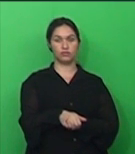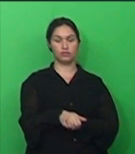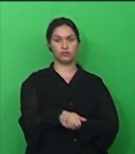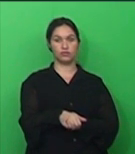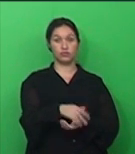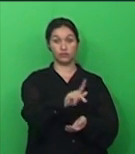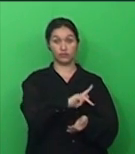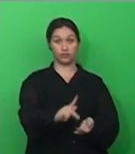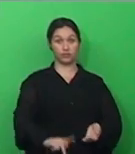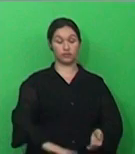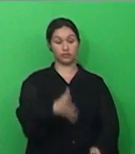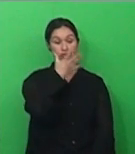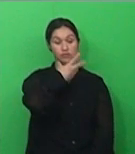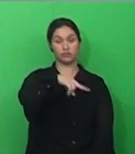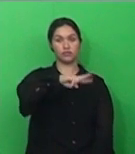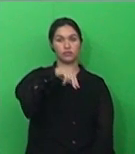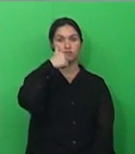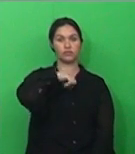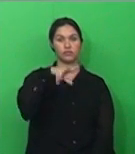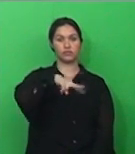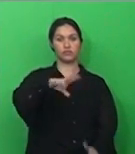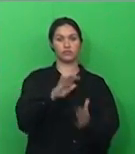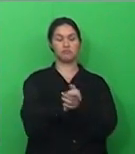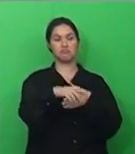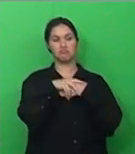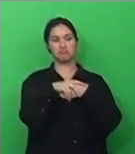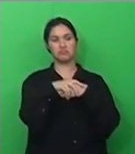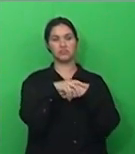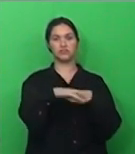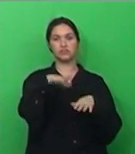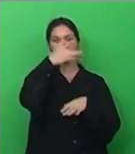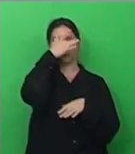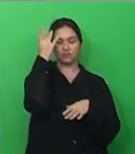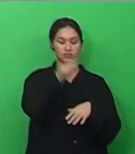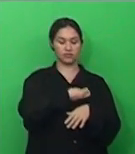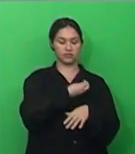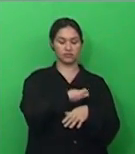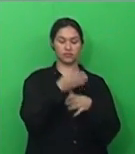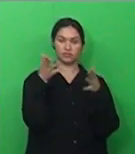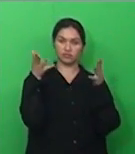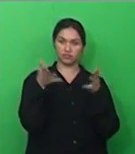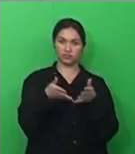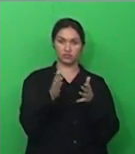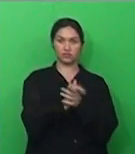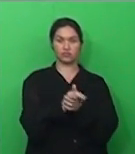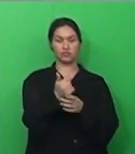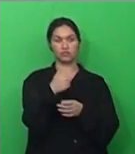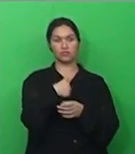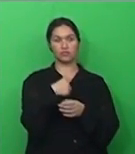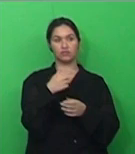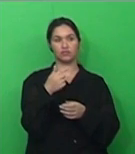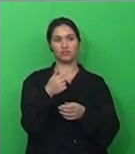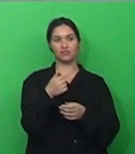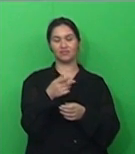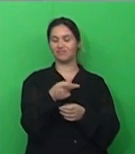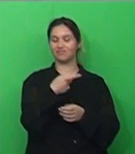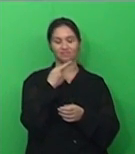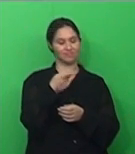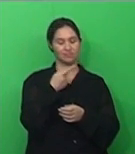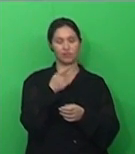Senhor presidente, vereadores, vereadoras, cumprimentar o público nessa noite. Eu estava ali, não iria falar, mas